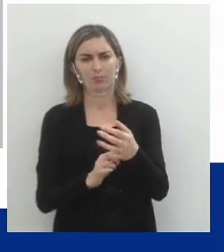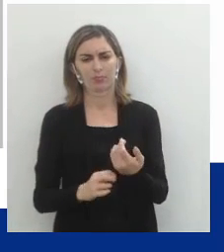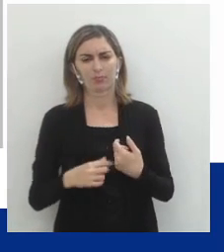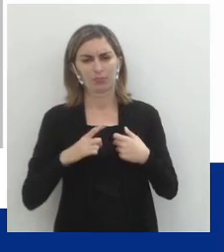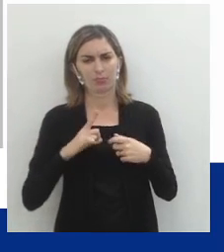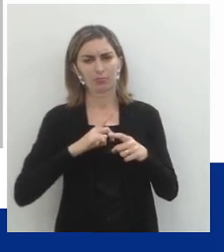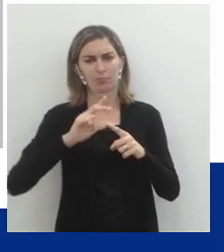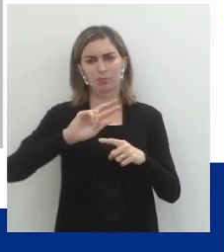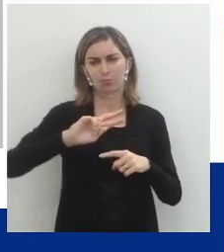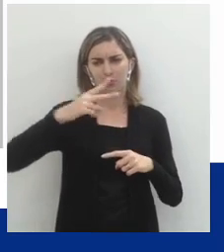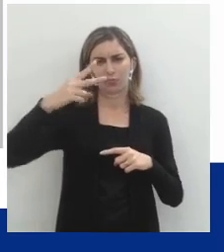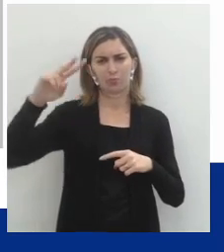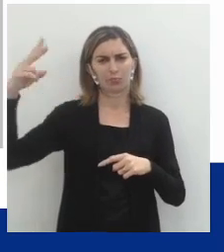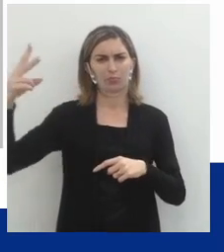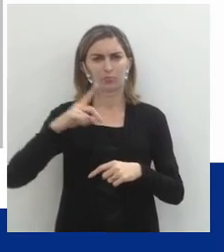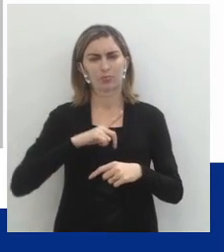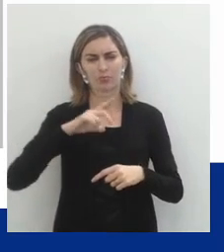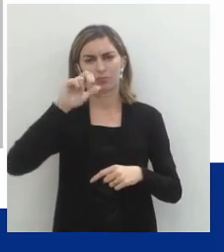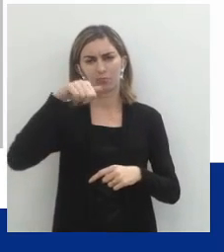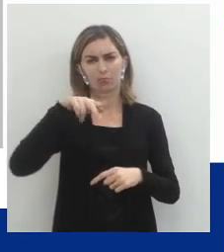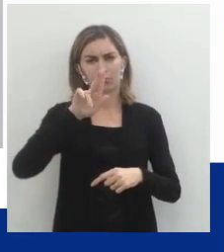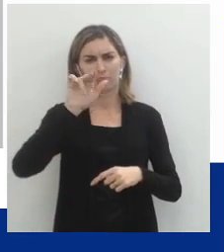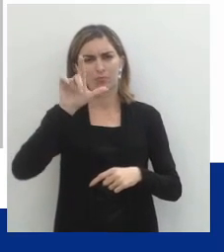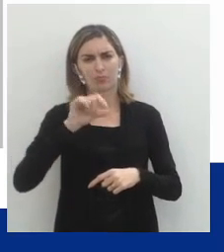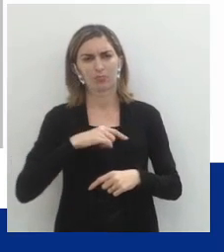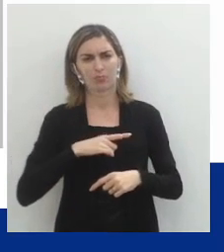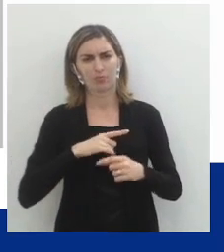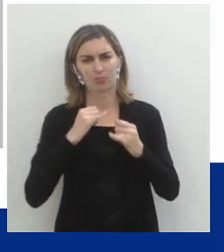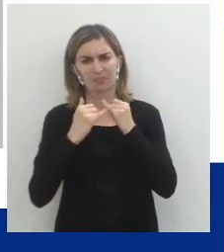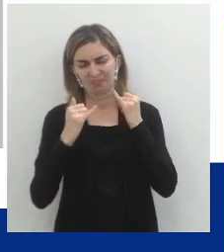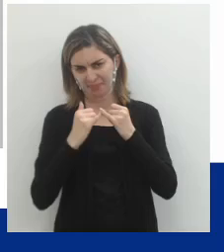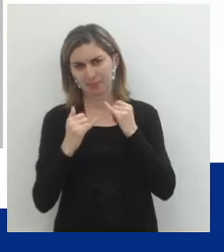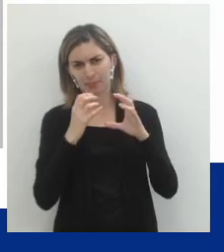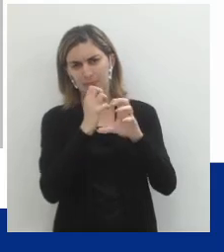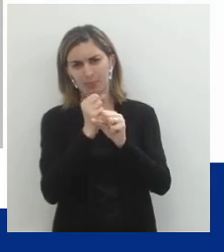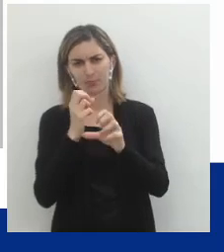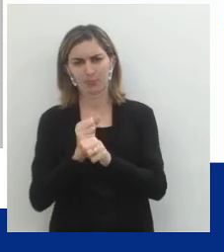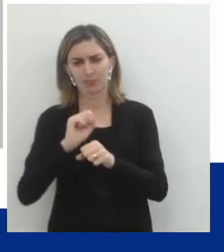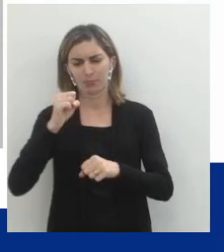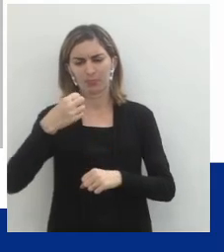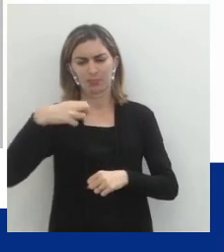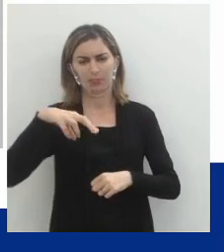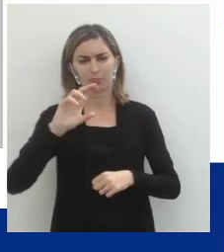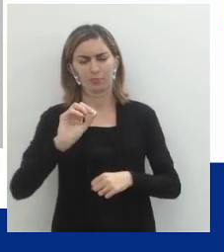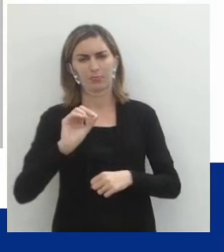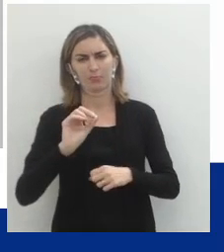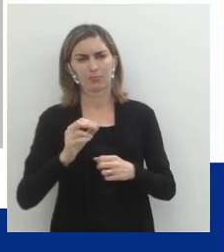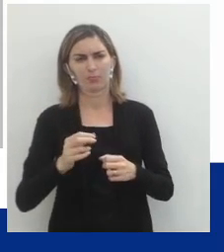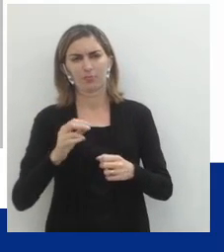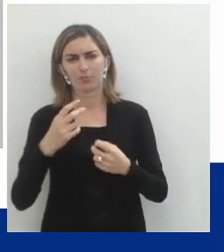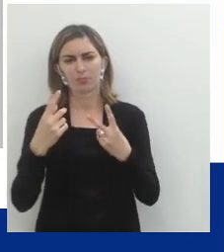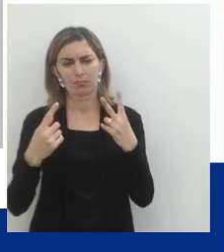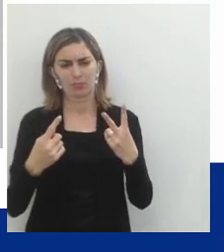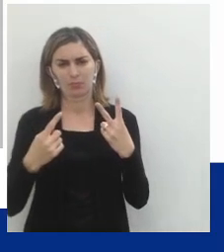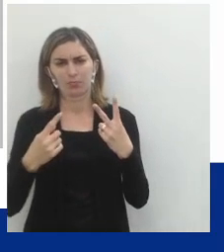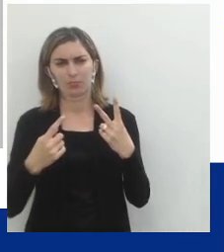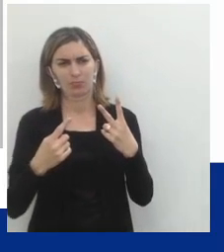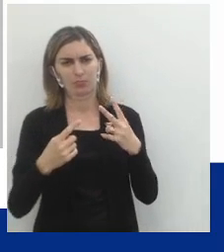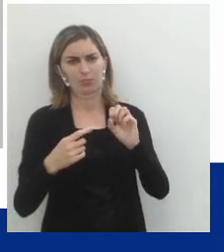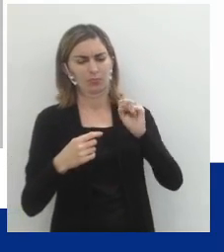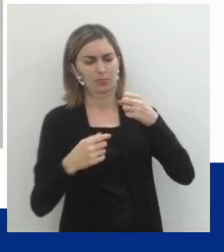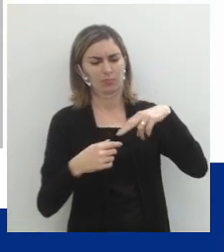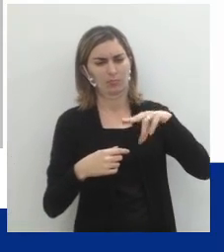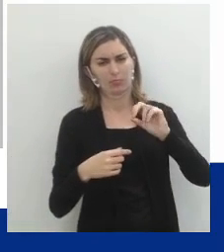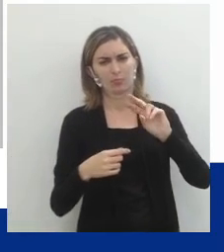estou duplicando o ângulo considerado para em seguida calcular o seno. É a função 2x, ou seno